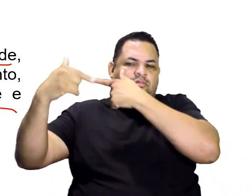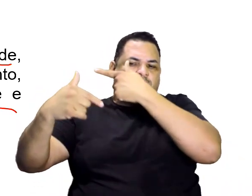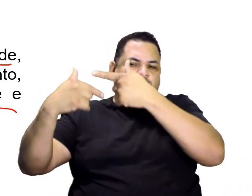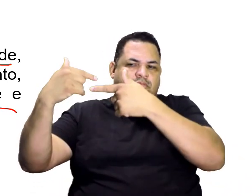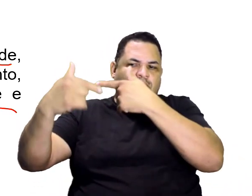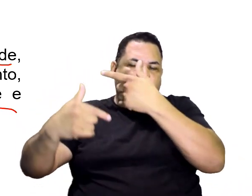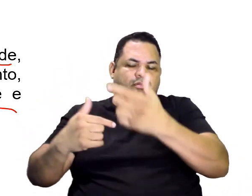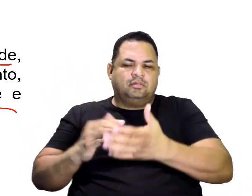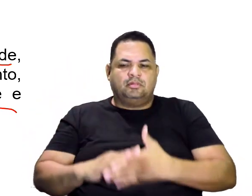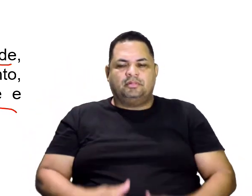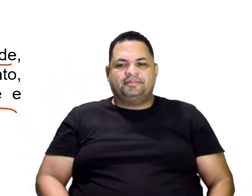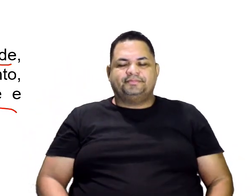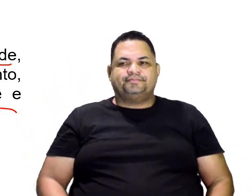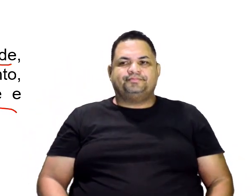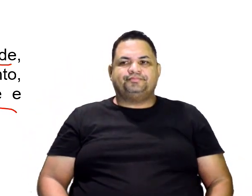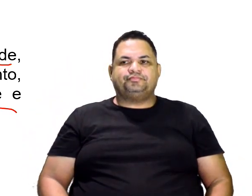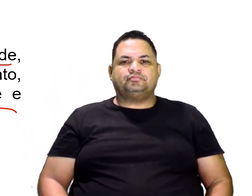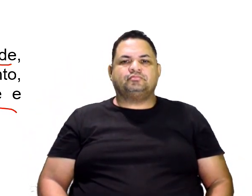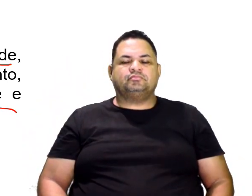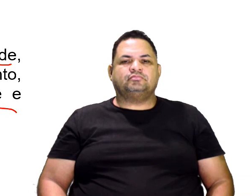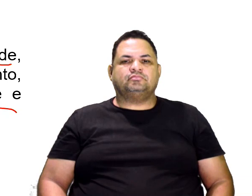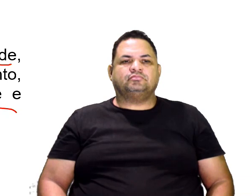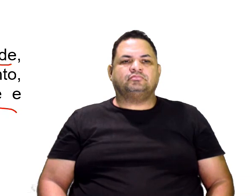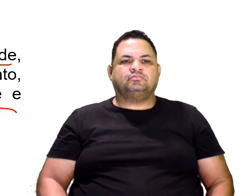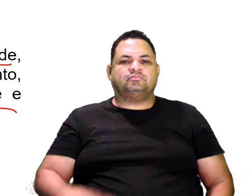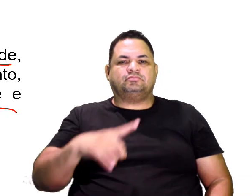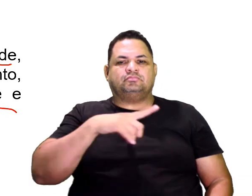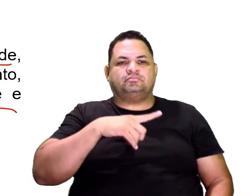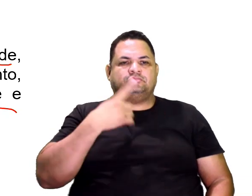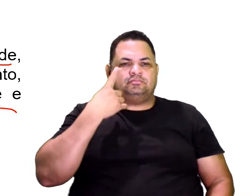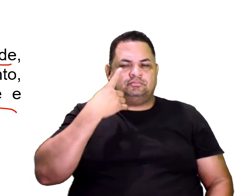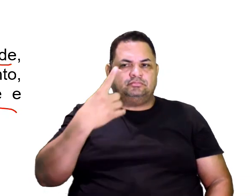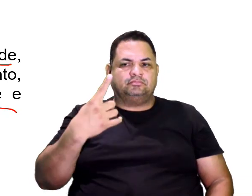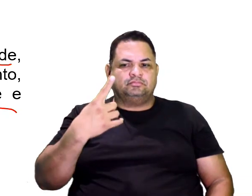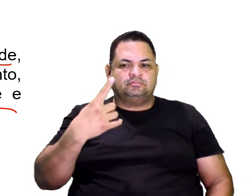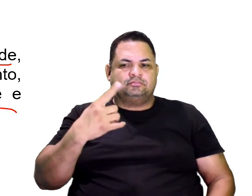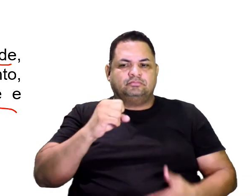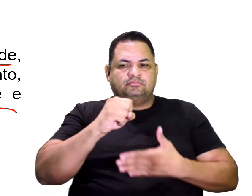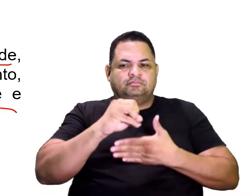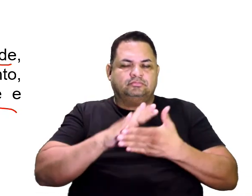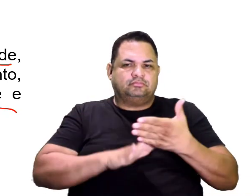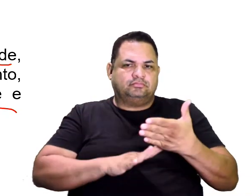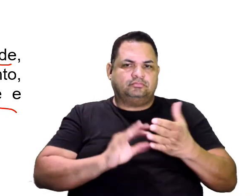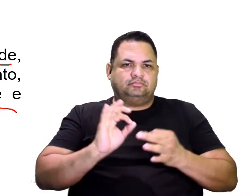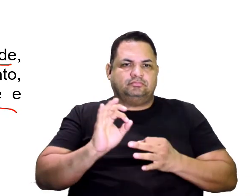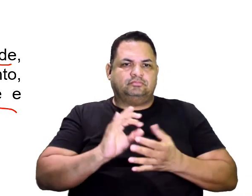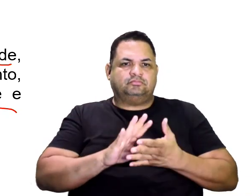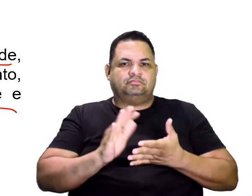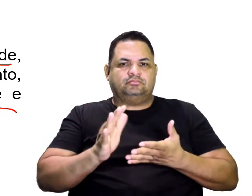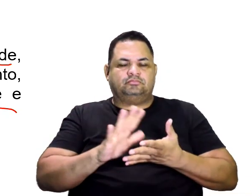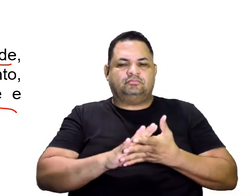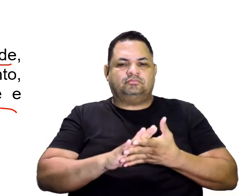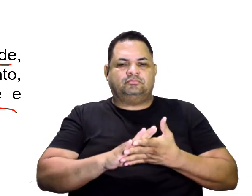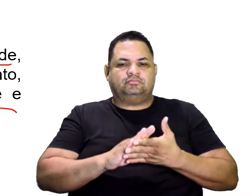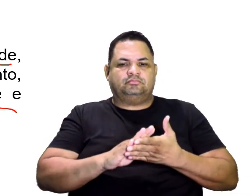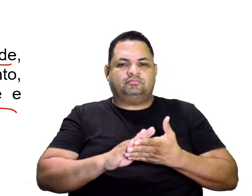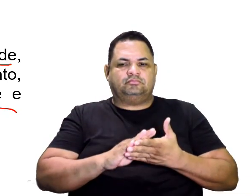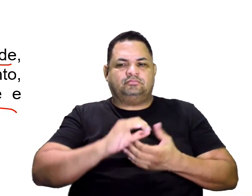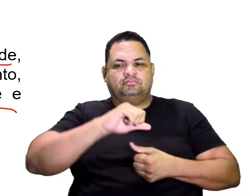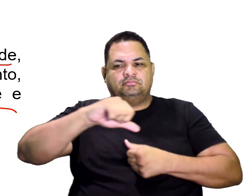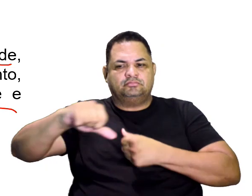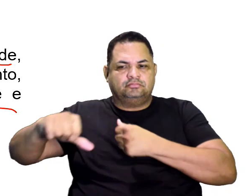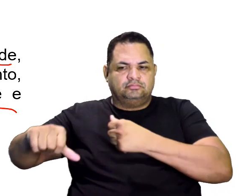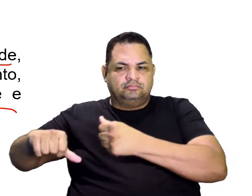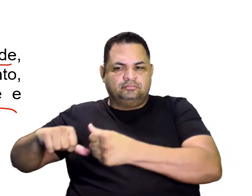a ancestralidade, né? Então, você veja aí que essa questão da passagem,